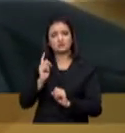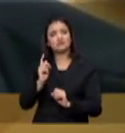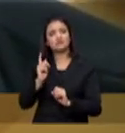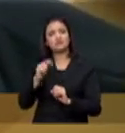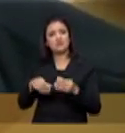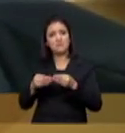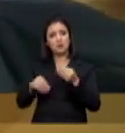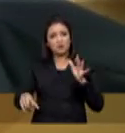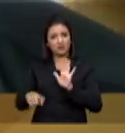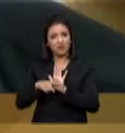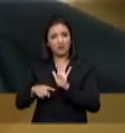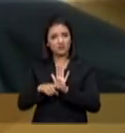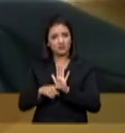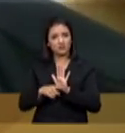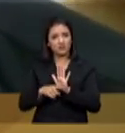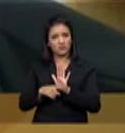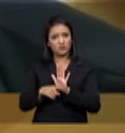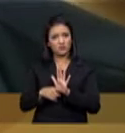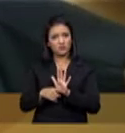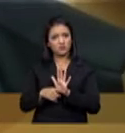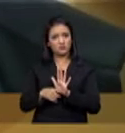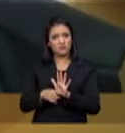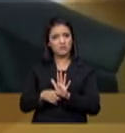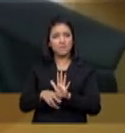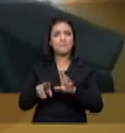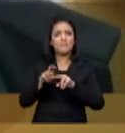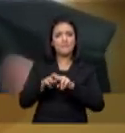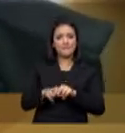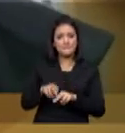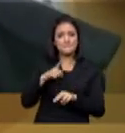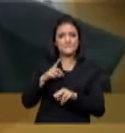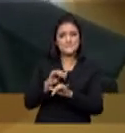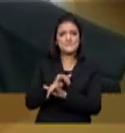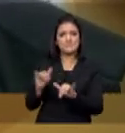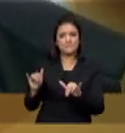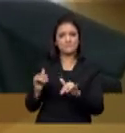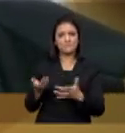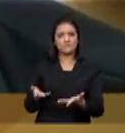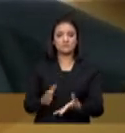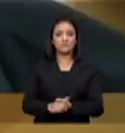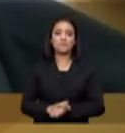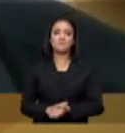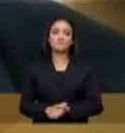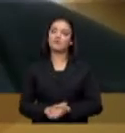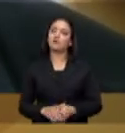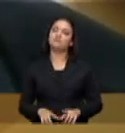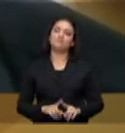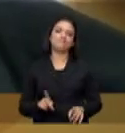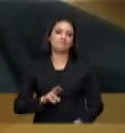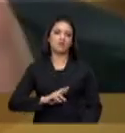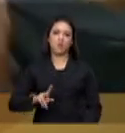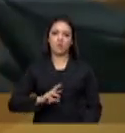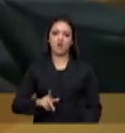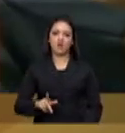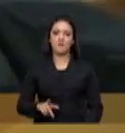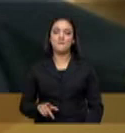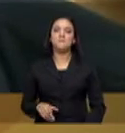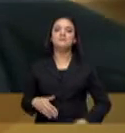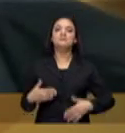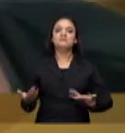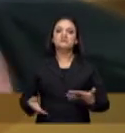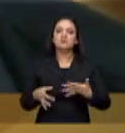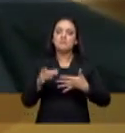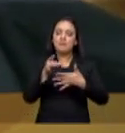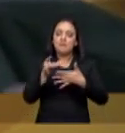ao anunciante o dever de avisar ao anunciado dos malefícios? Seguramente não. Esta